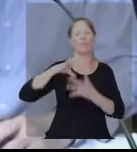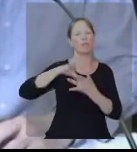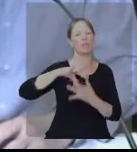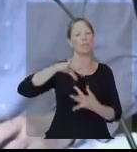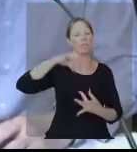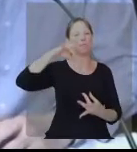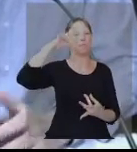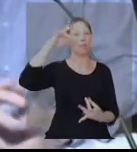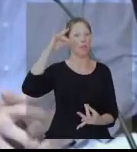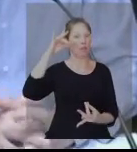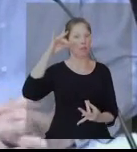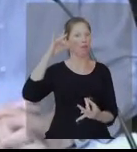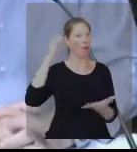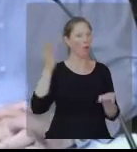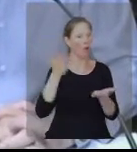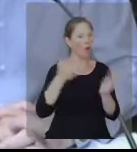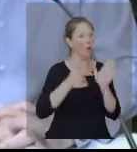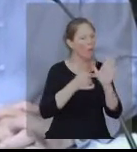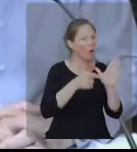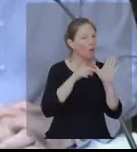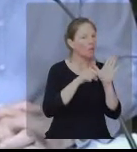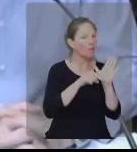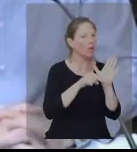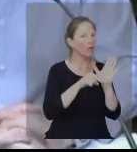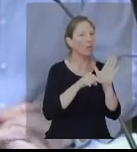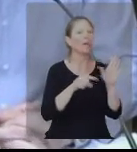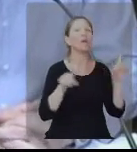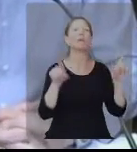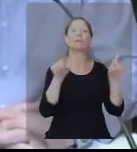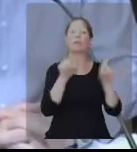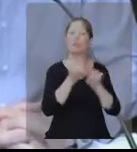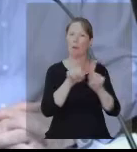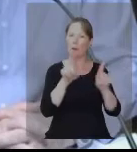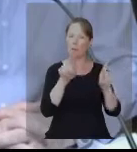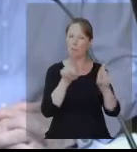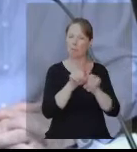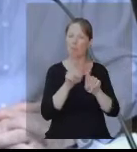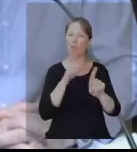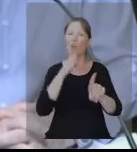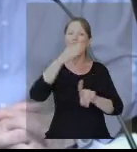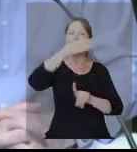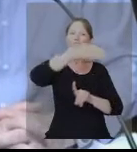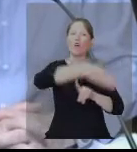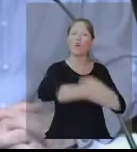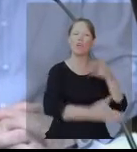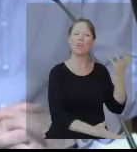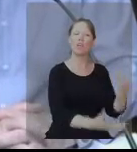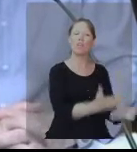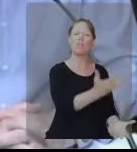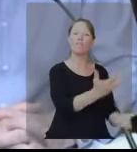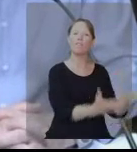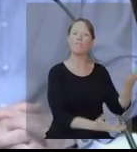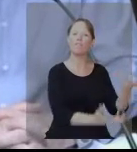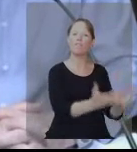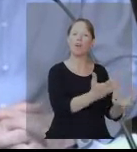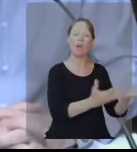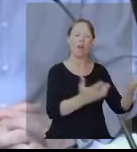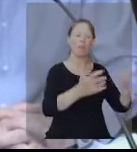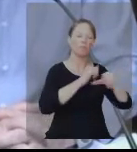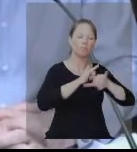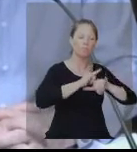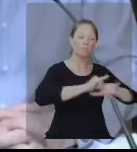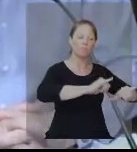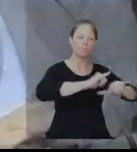Espírito, no qual, agora vem essa referência, no qual também foi e pregou aos espíritos